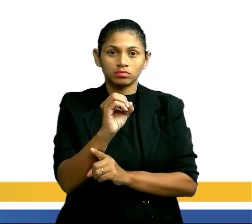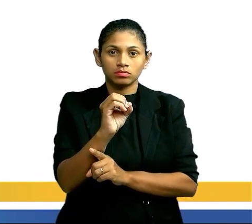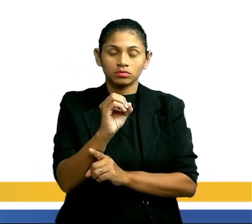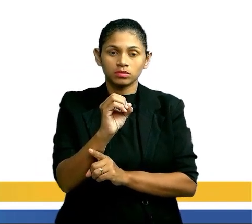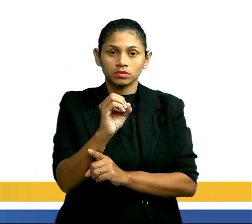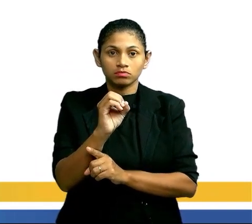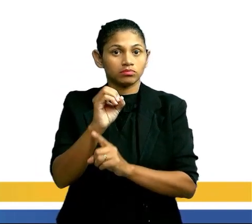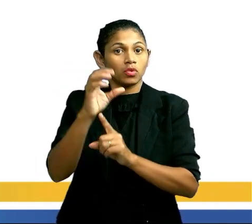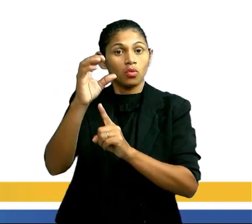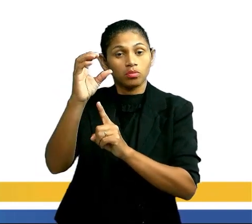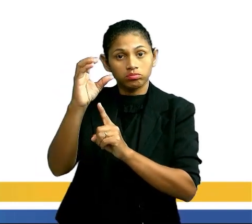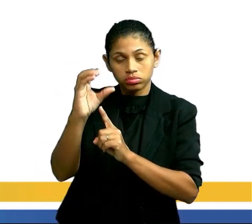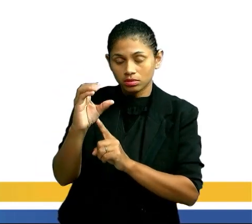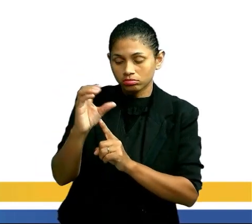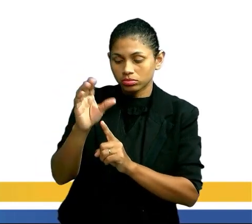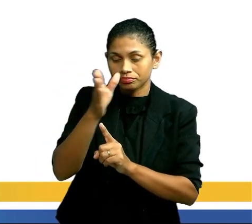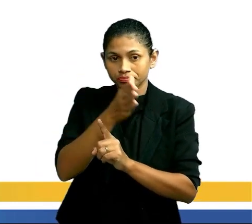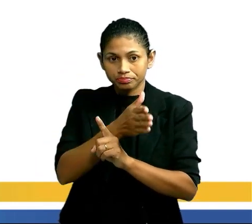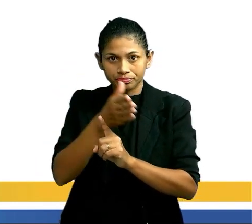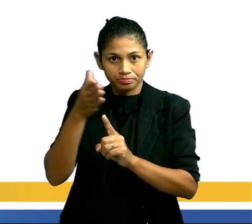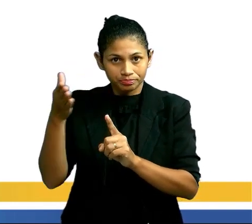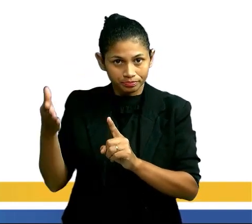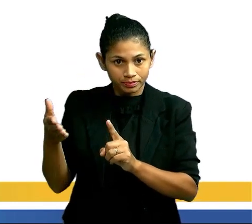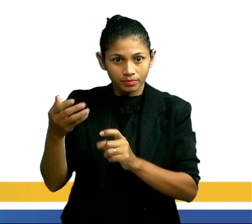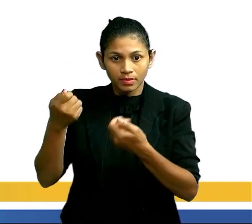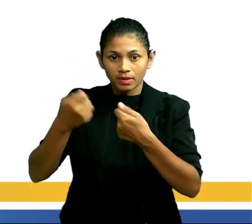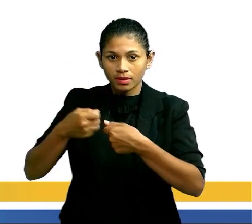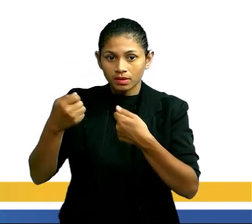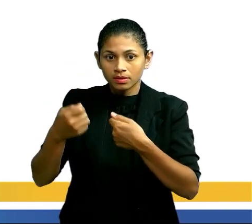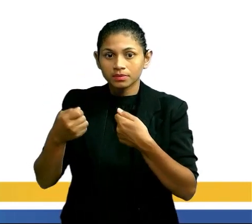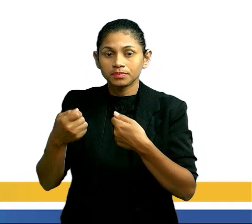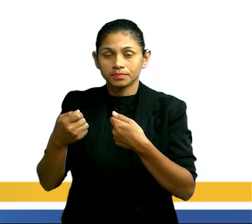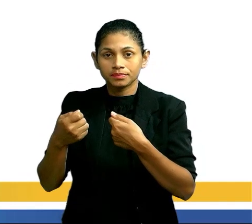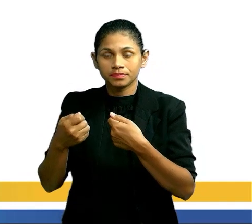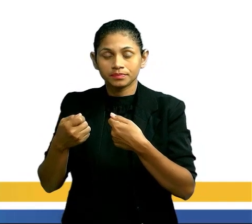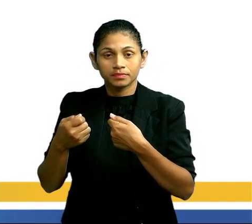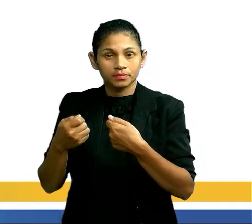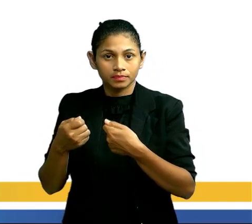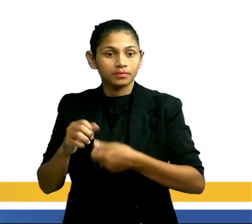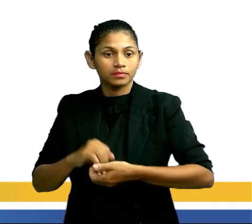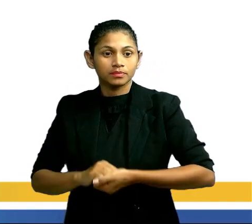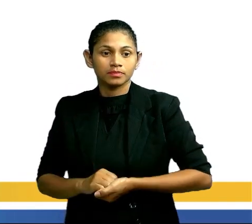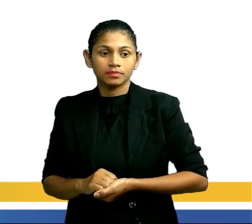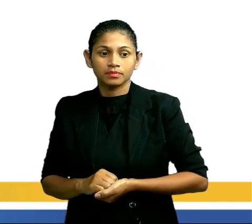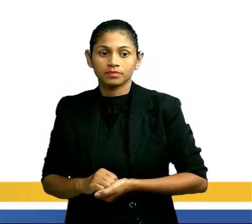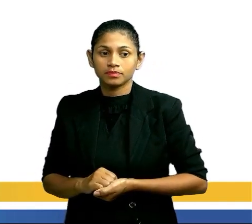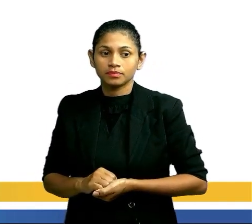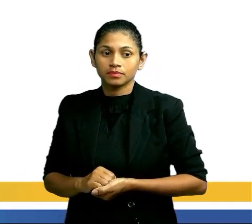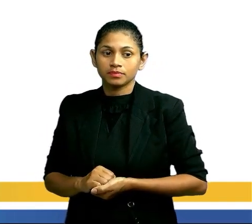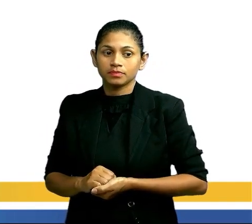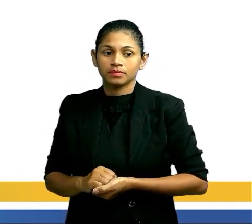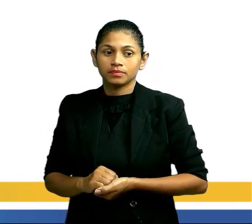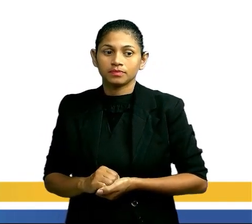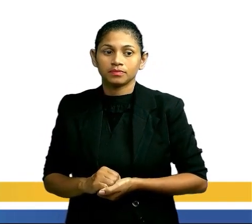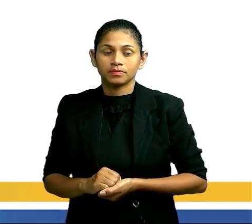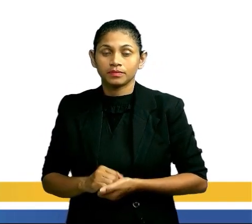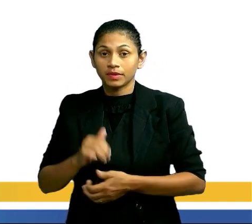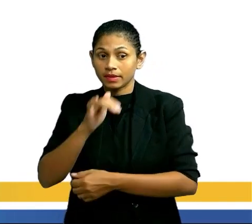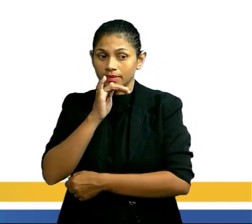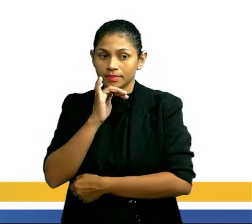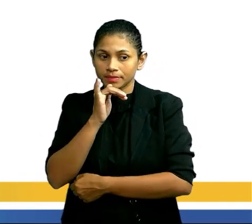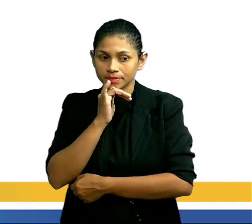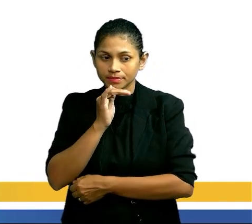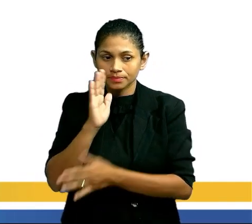importante que esteja entre carbonos, nós temos a função éster, tudo bem? Olha só aí na tela alguns exemplos de